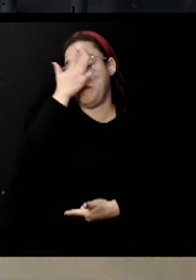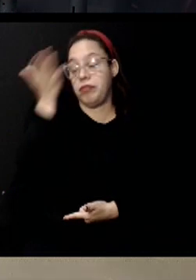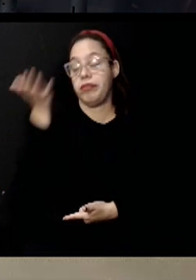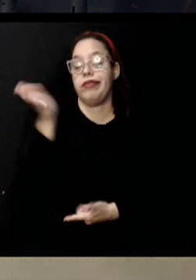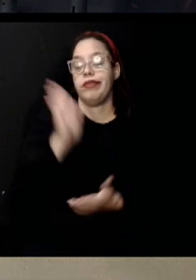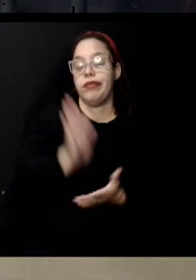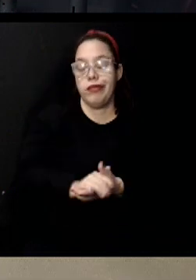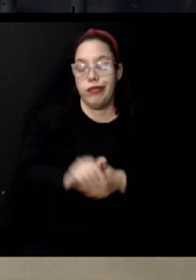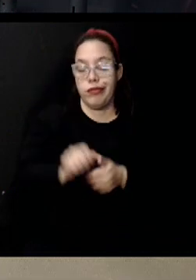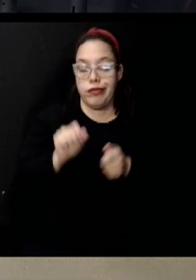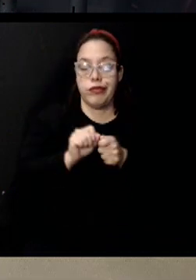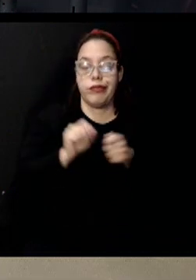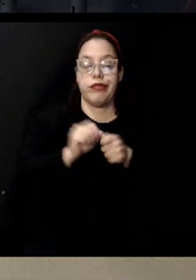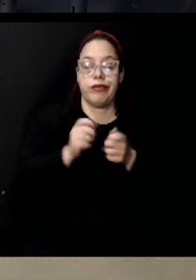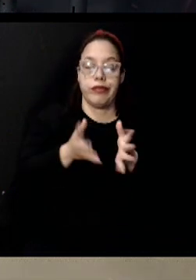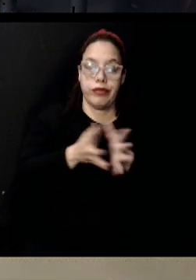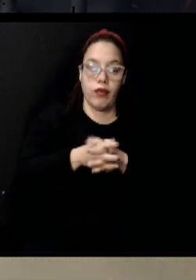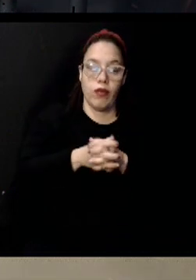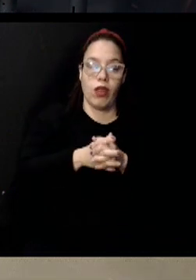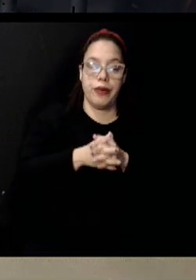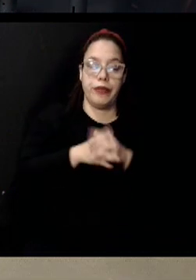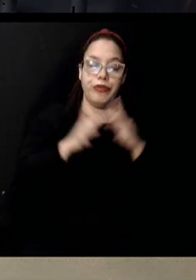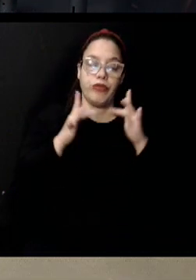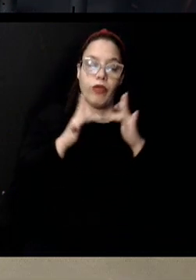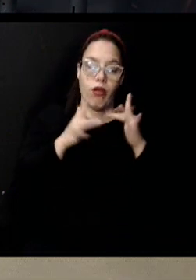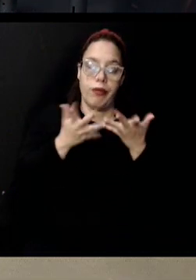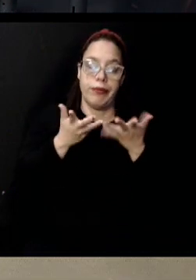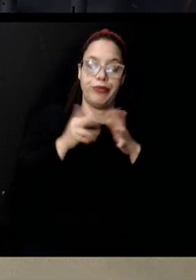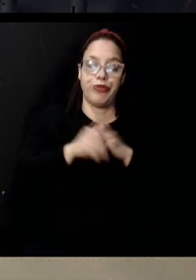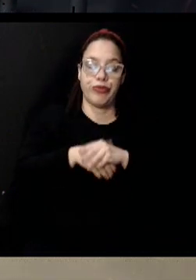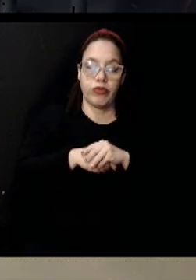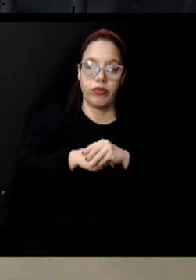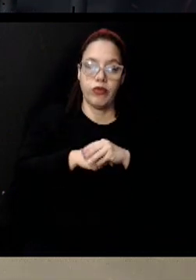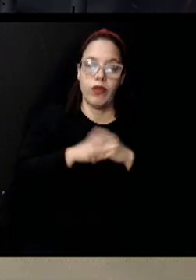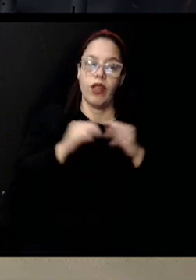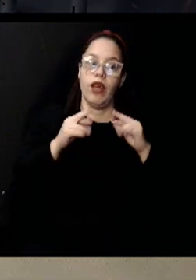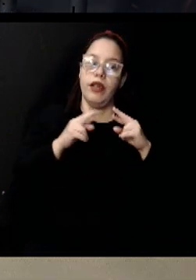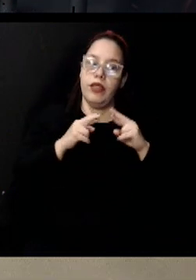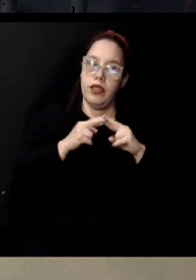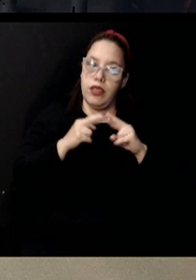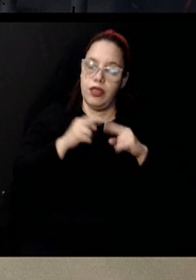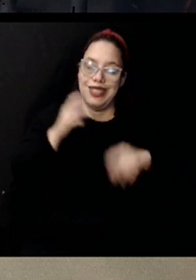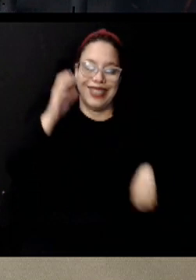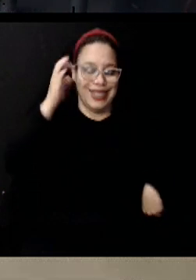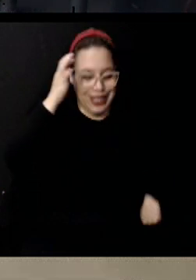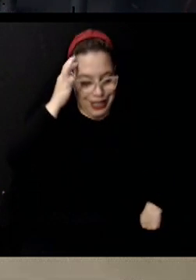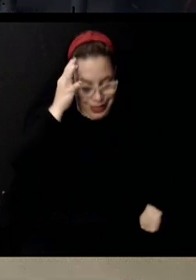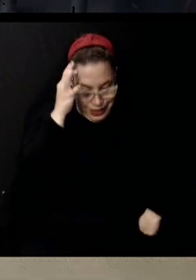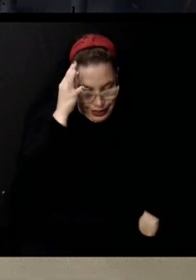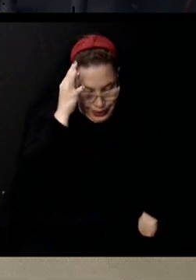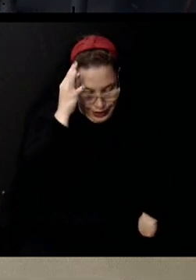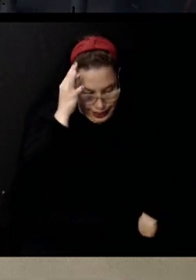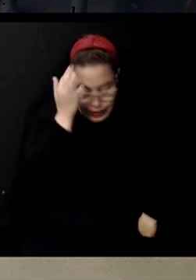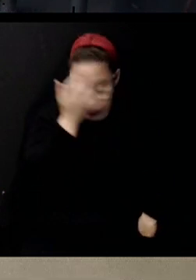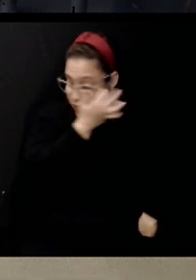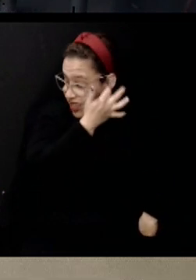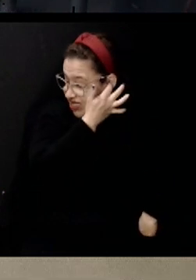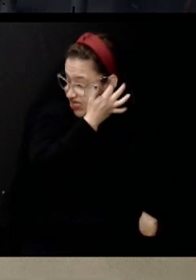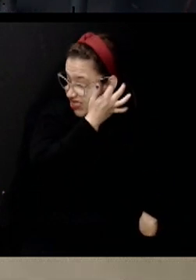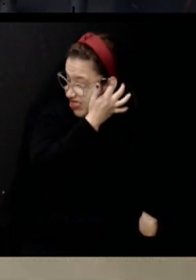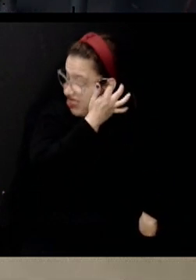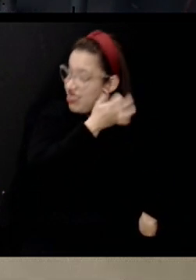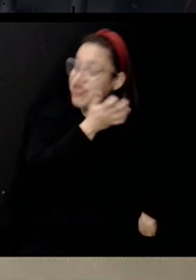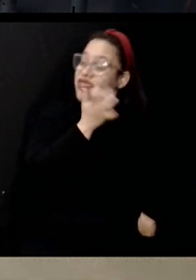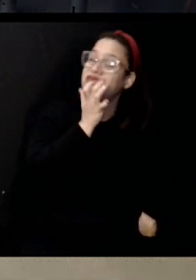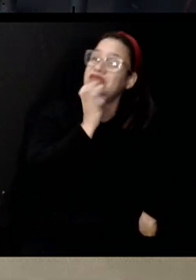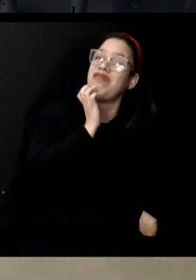né, na questão do relacionamento aí, é bem delicado, isso, Uhum. porque acaba, colocando em Então,